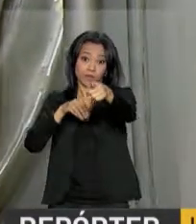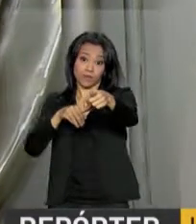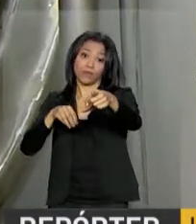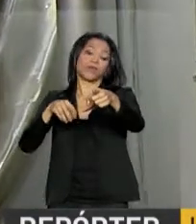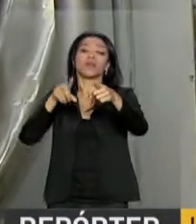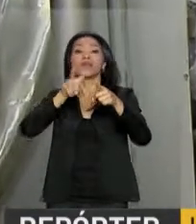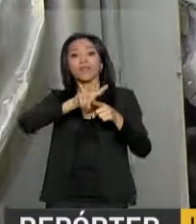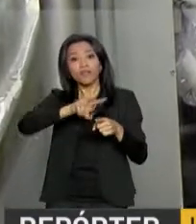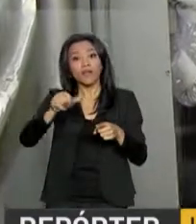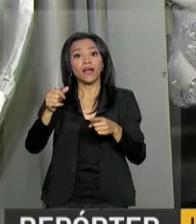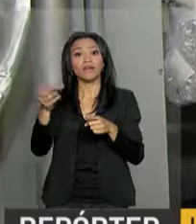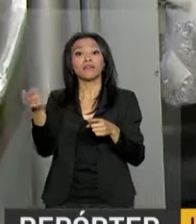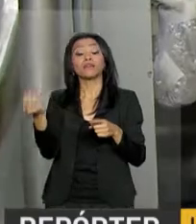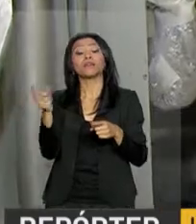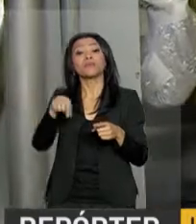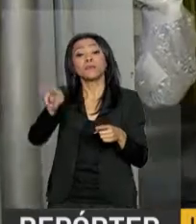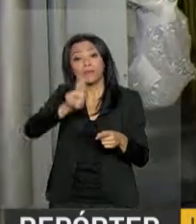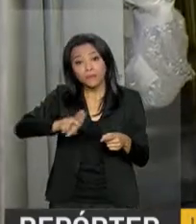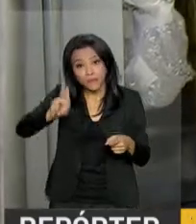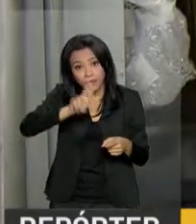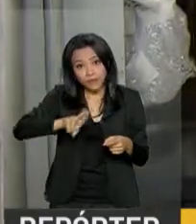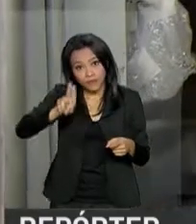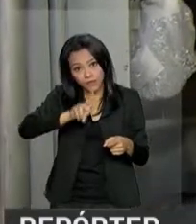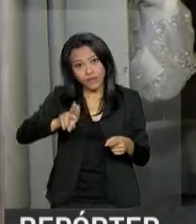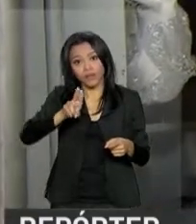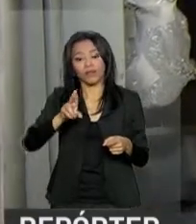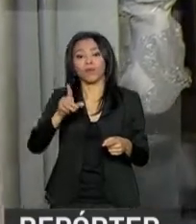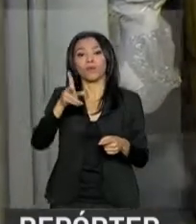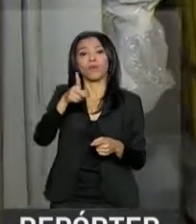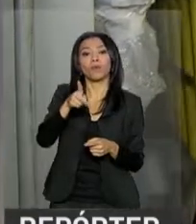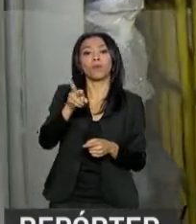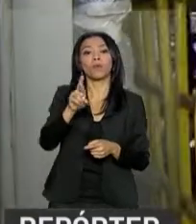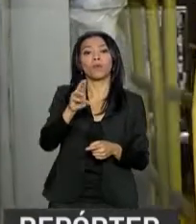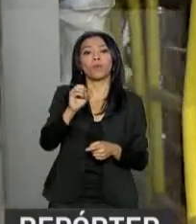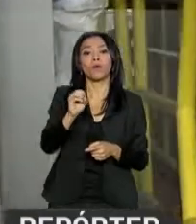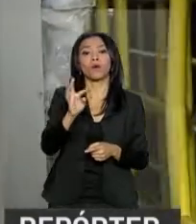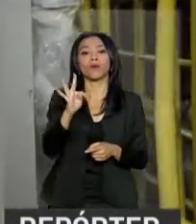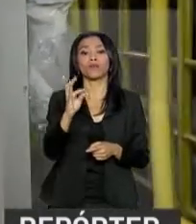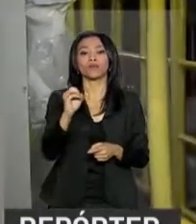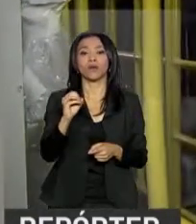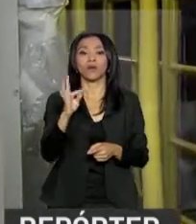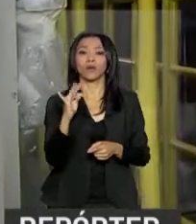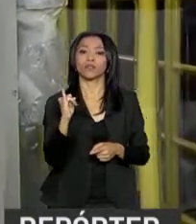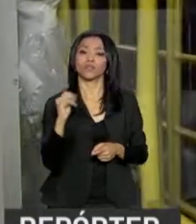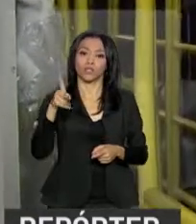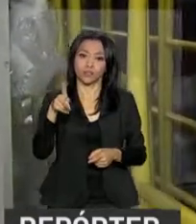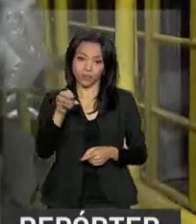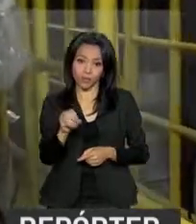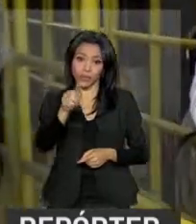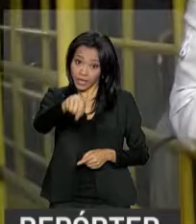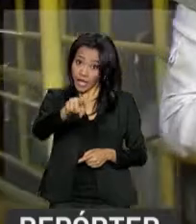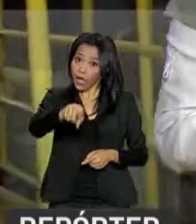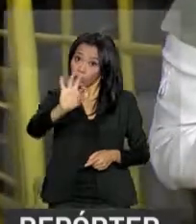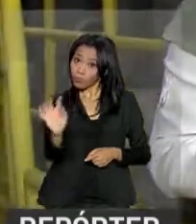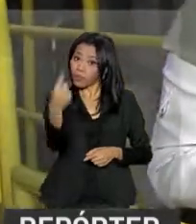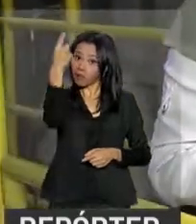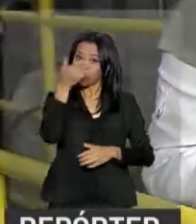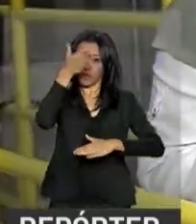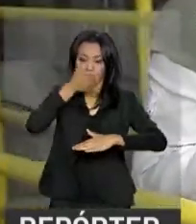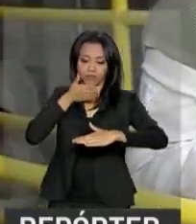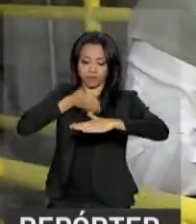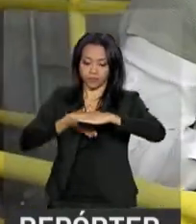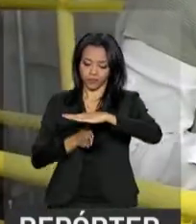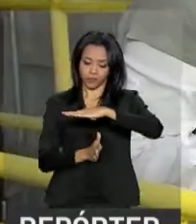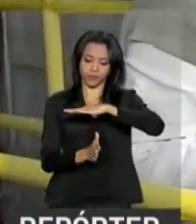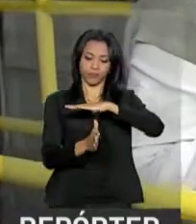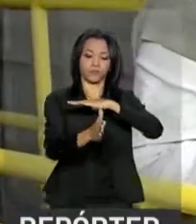do protótipo dos sistemas de propulsão que vão ser instalados no primeiro submarino brasileiro movido a energia